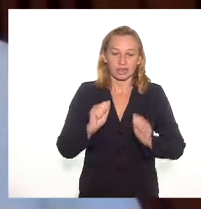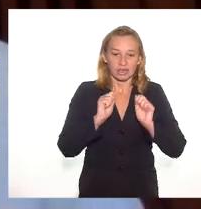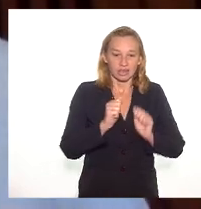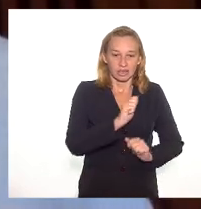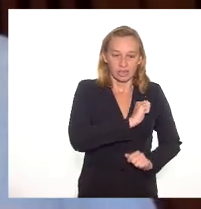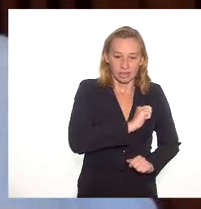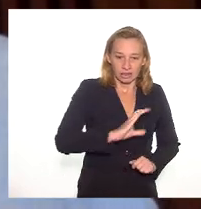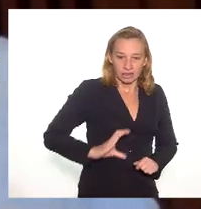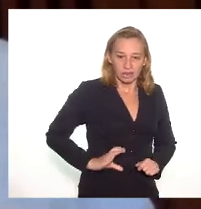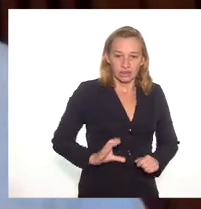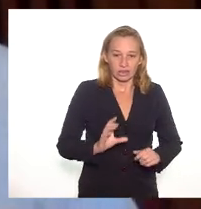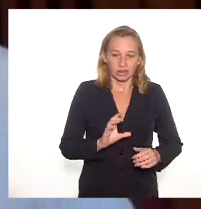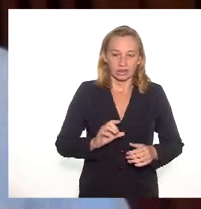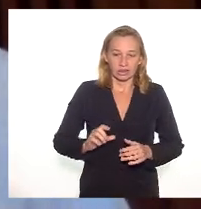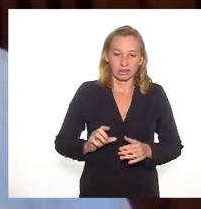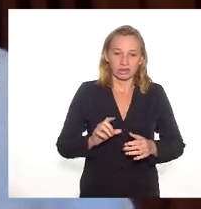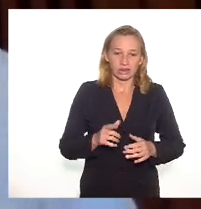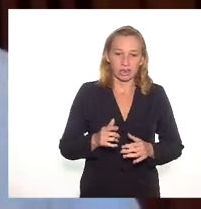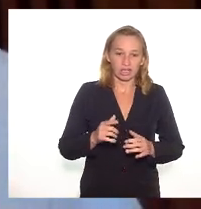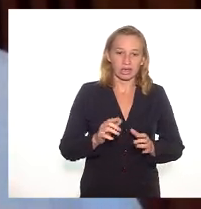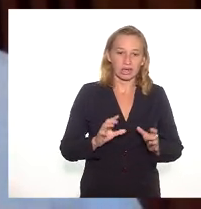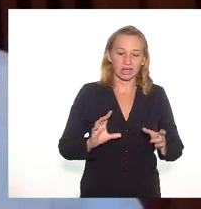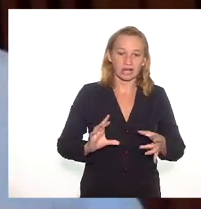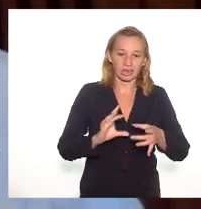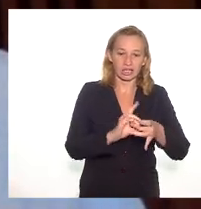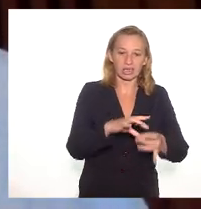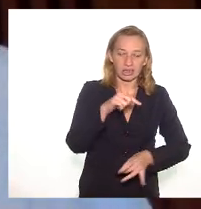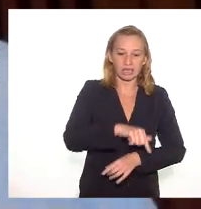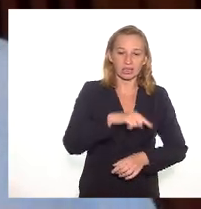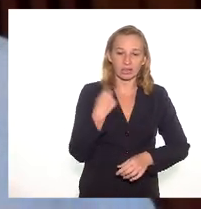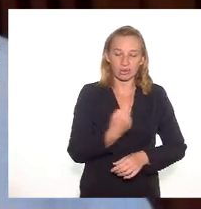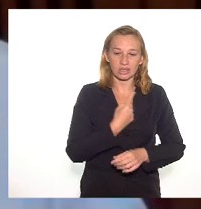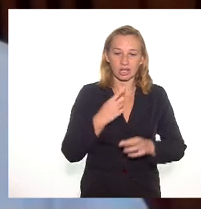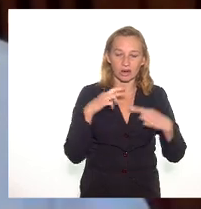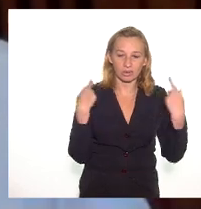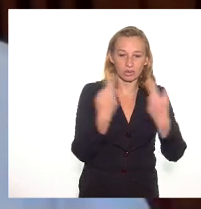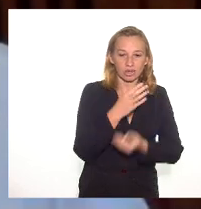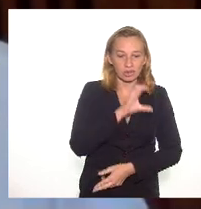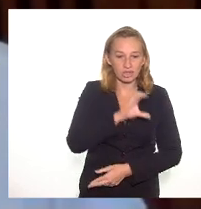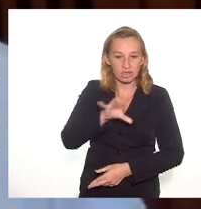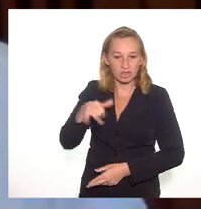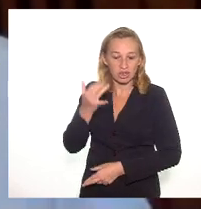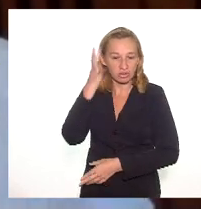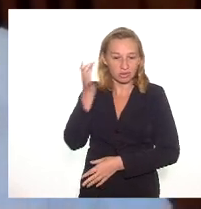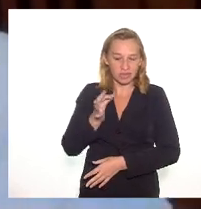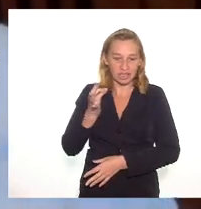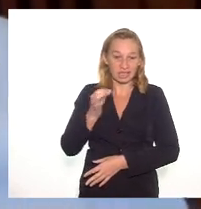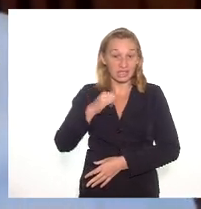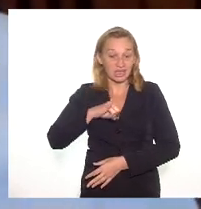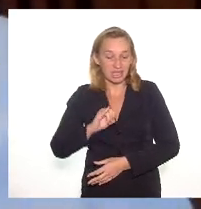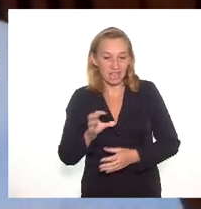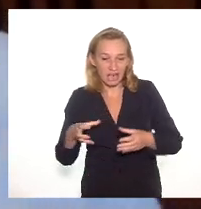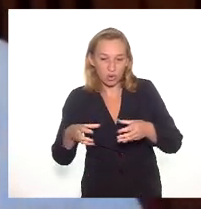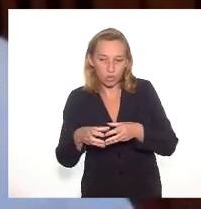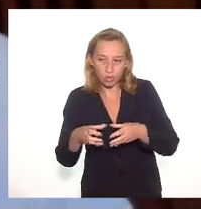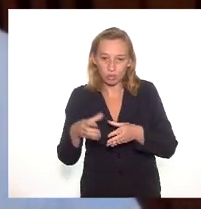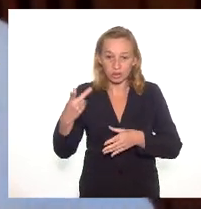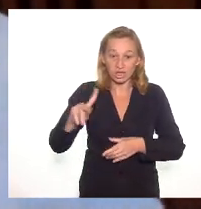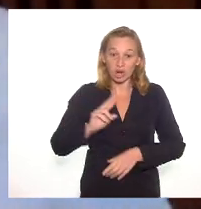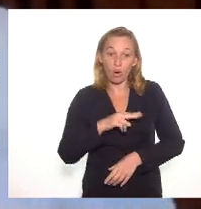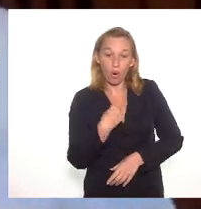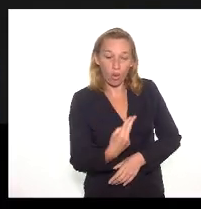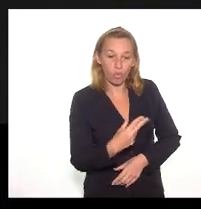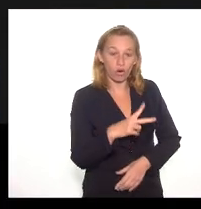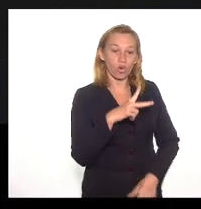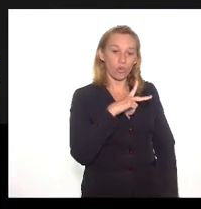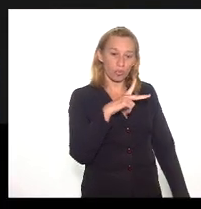que está logado aqui na nossa reunião da CCJ. Não sei se é a equipe ou se é o próprio, o que já nos honra.